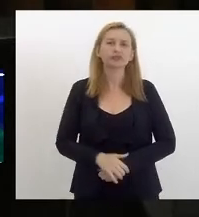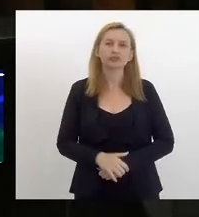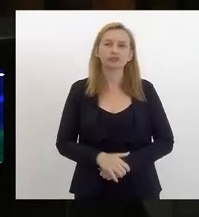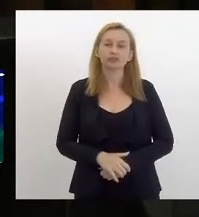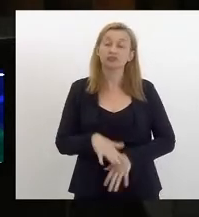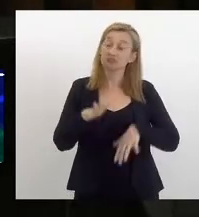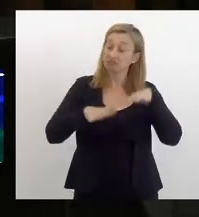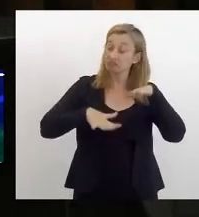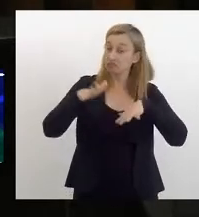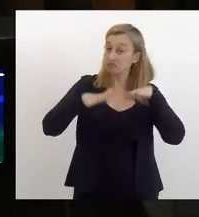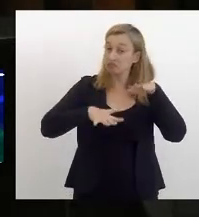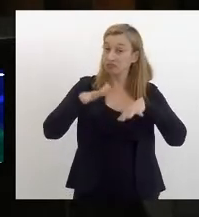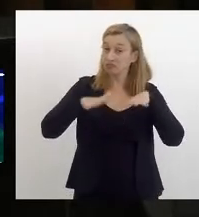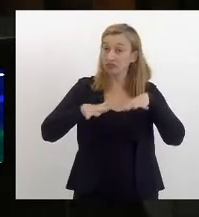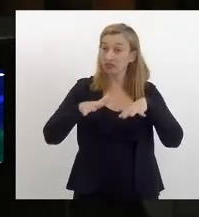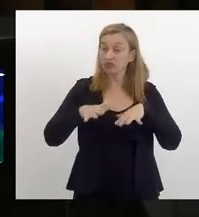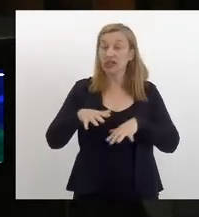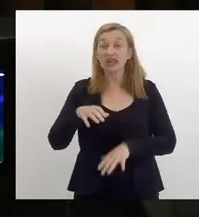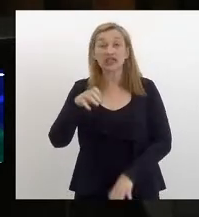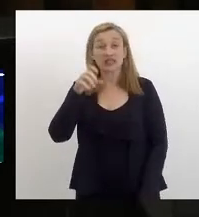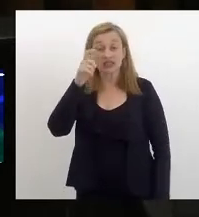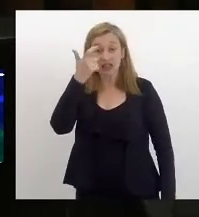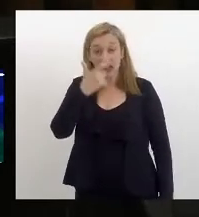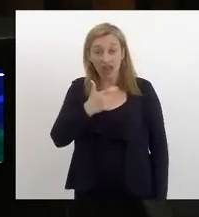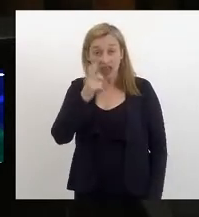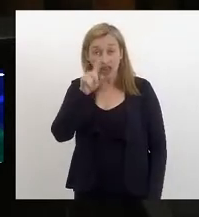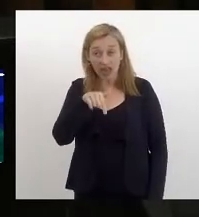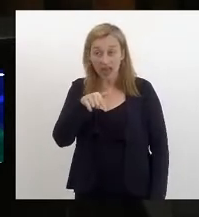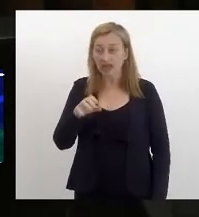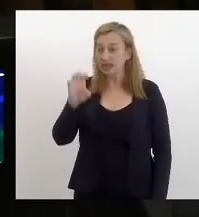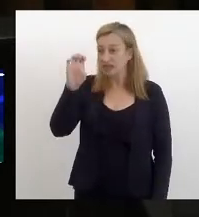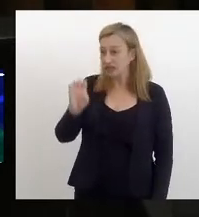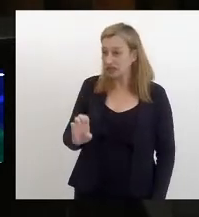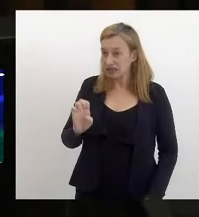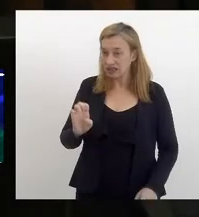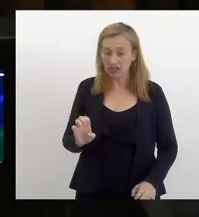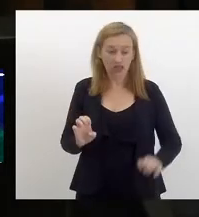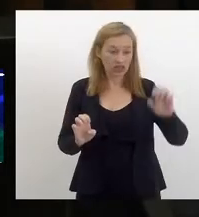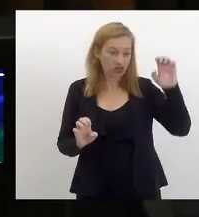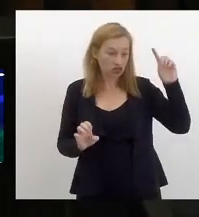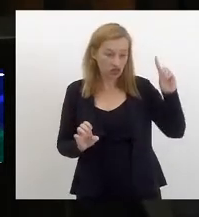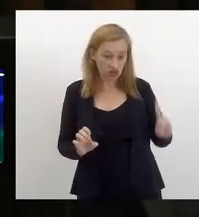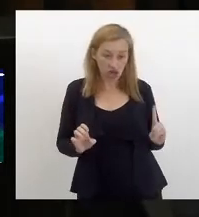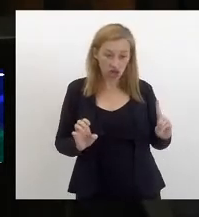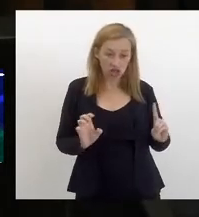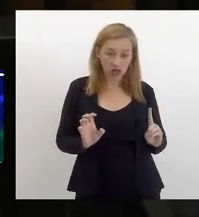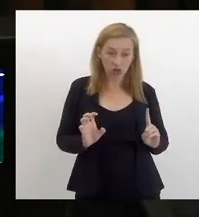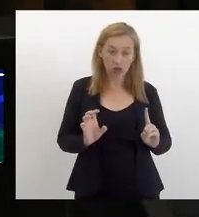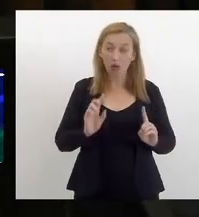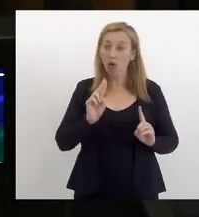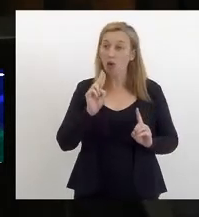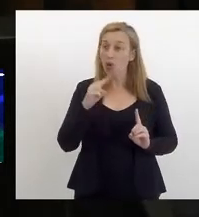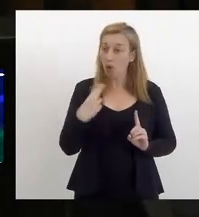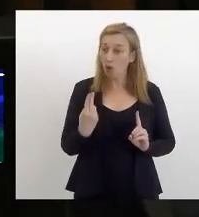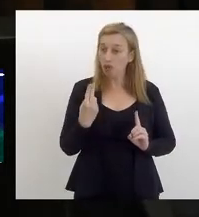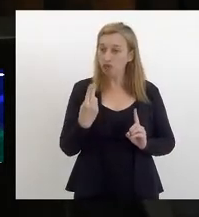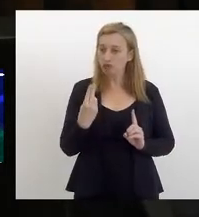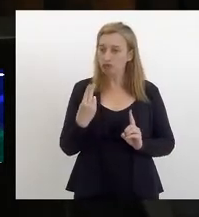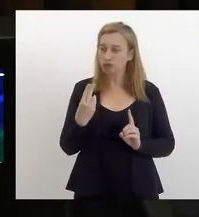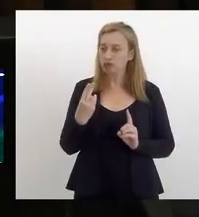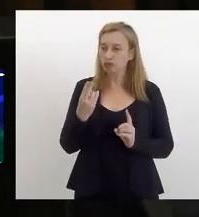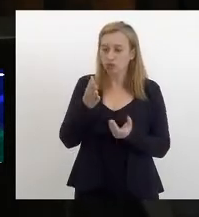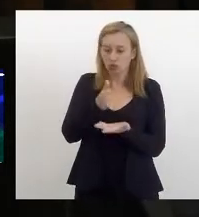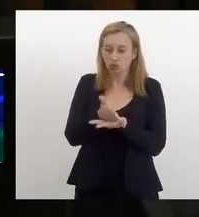independente de serem de esquerda de centro ou de direita que são classificações